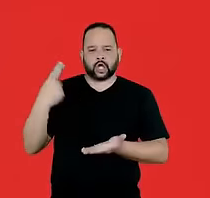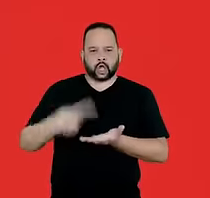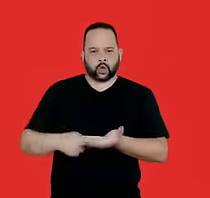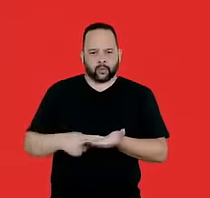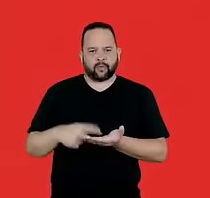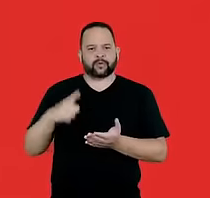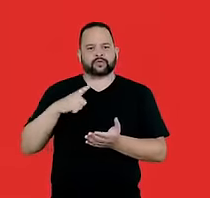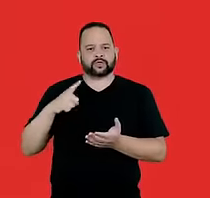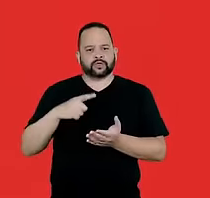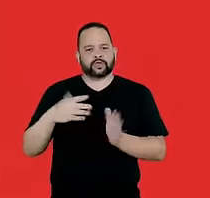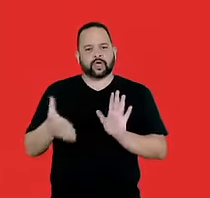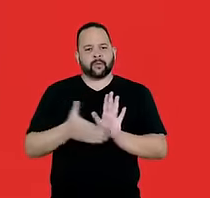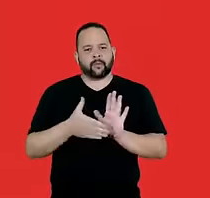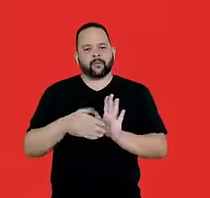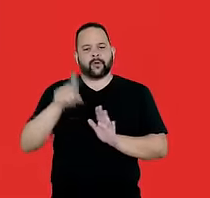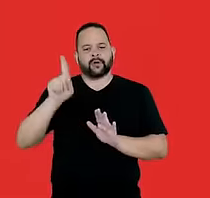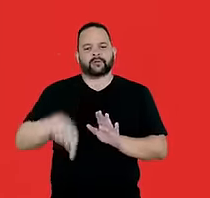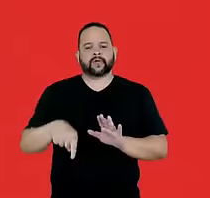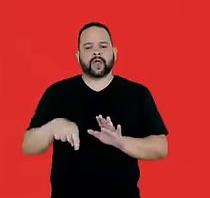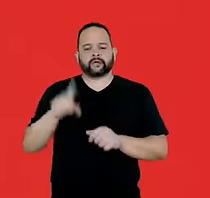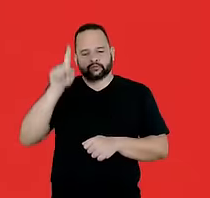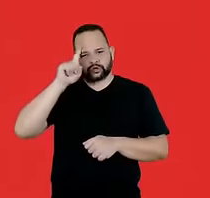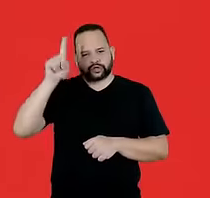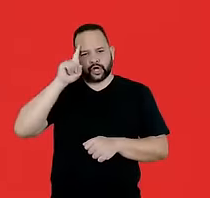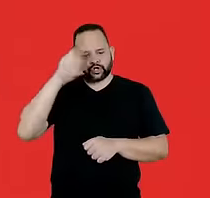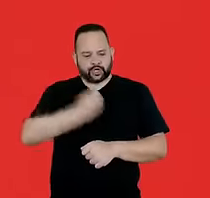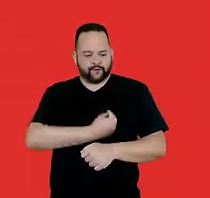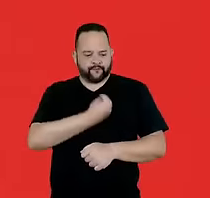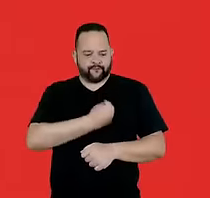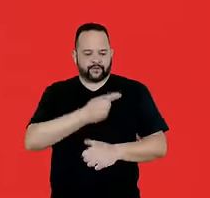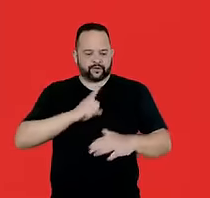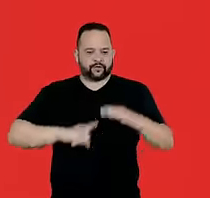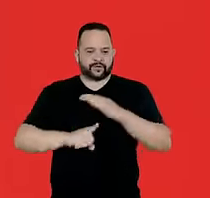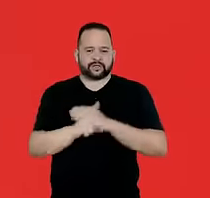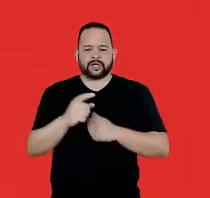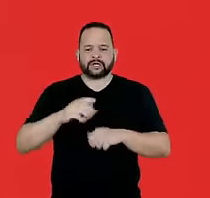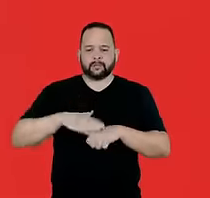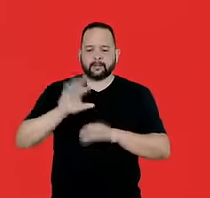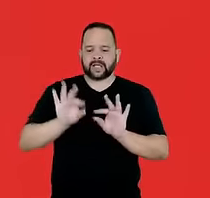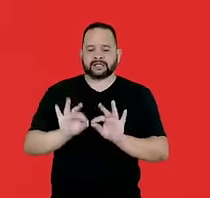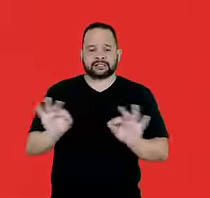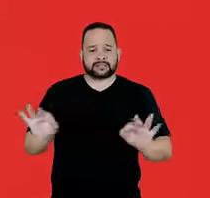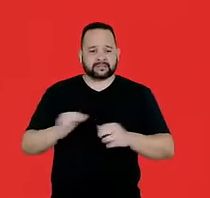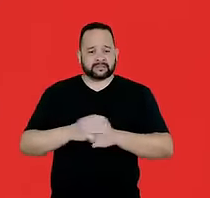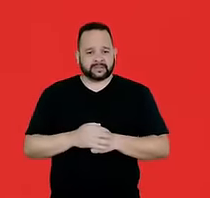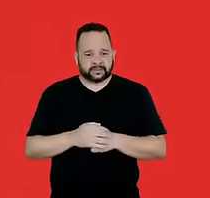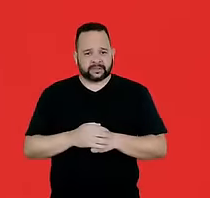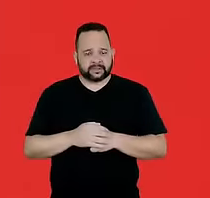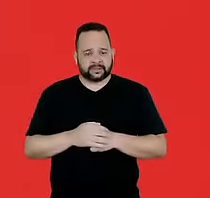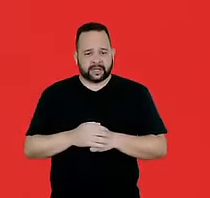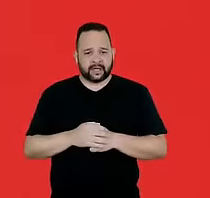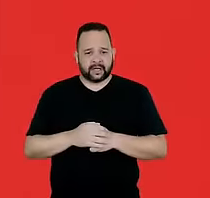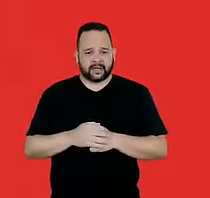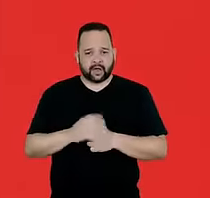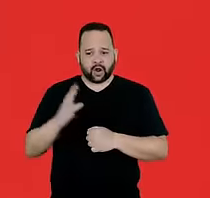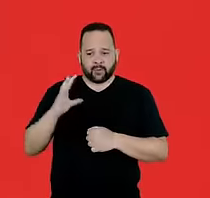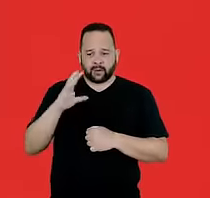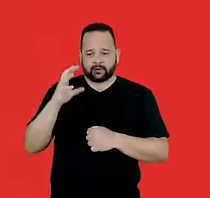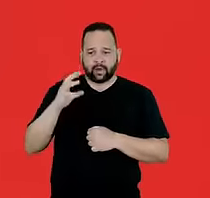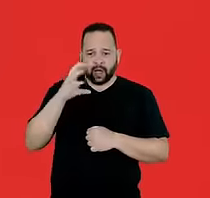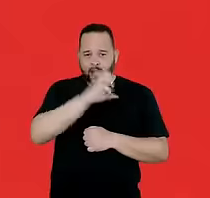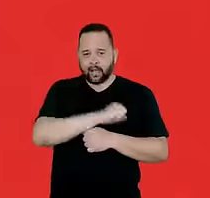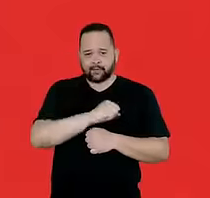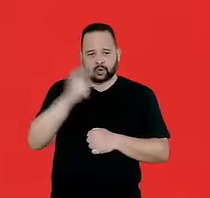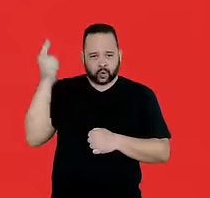simplificar o dia a dia do nosso cliente agilizar as suas conquistas por meio da combinação de tecnologia e um